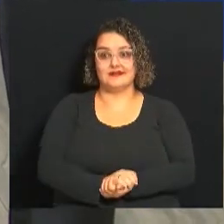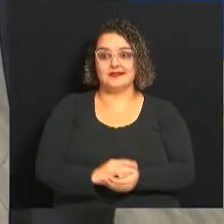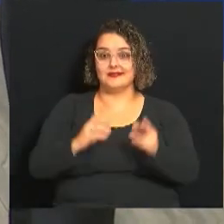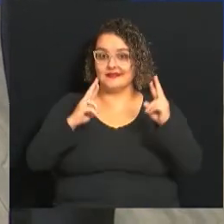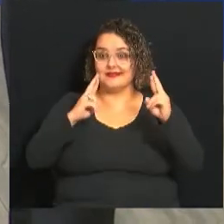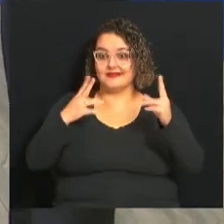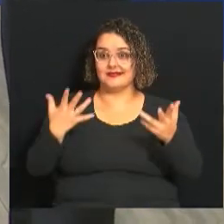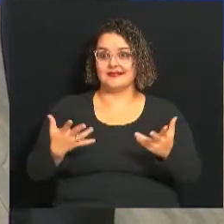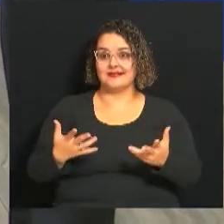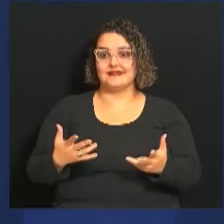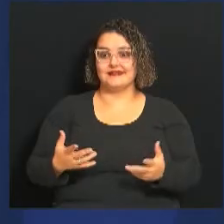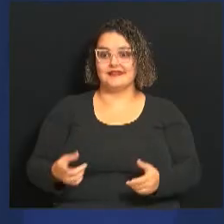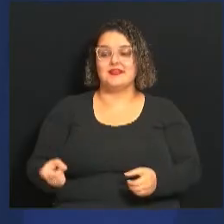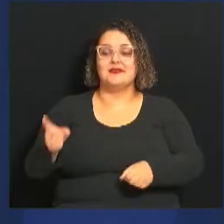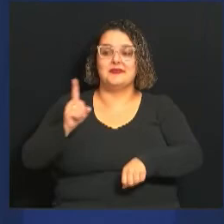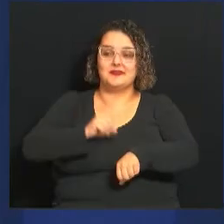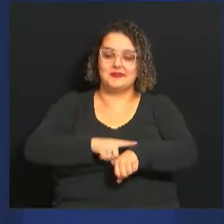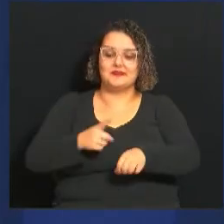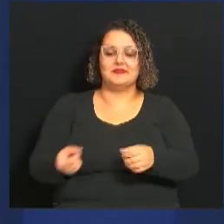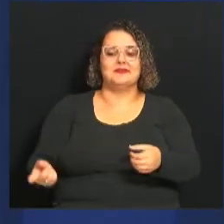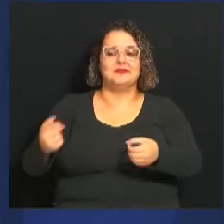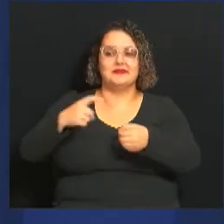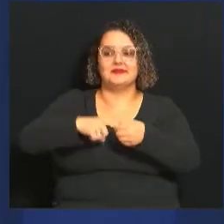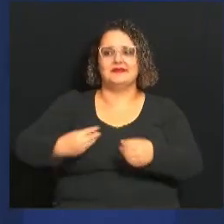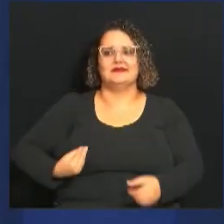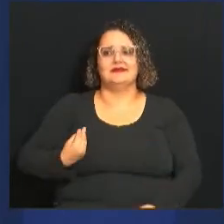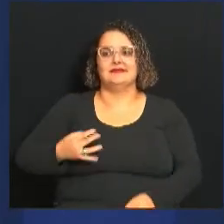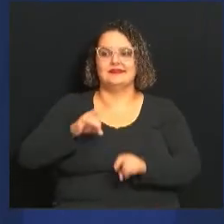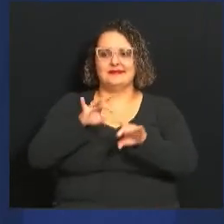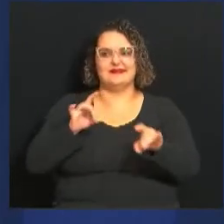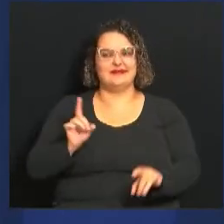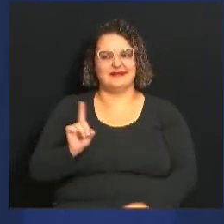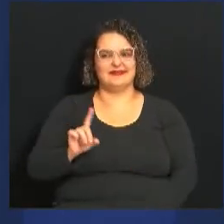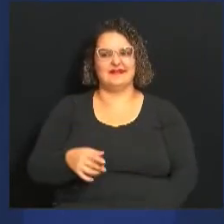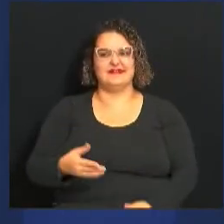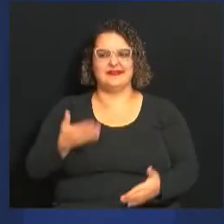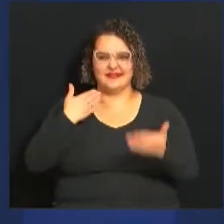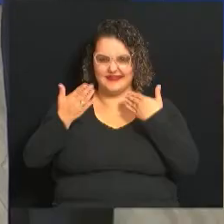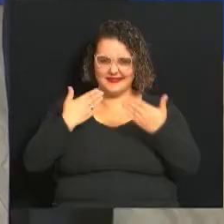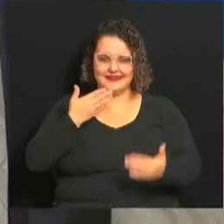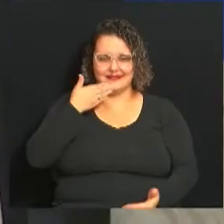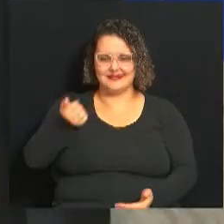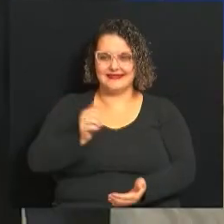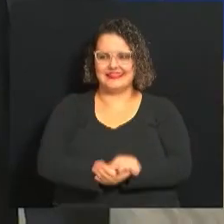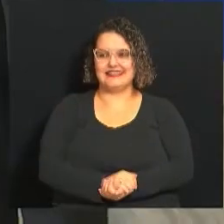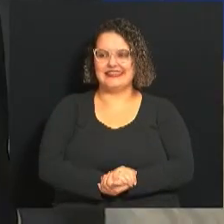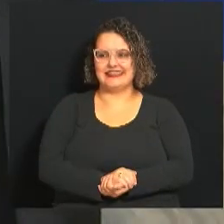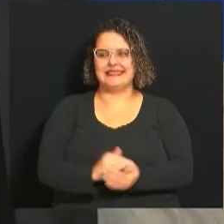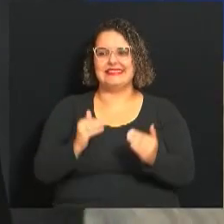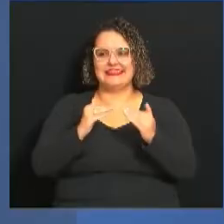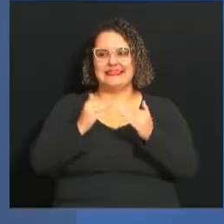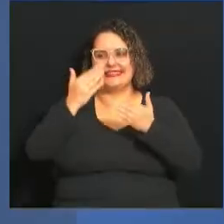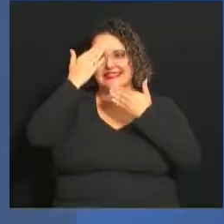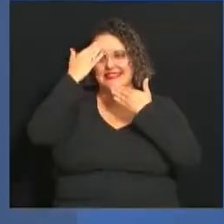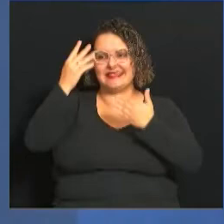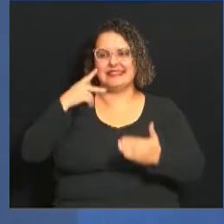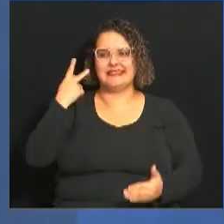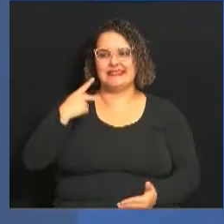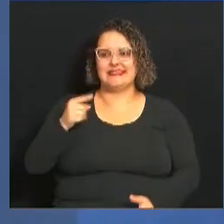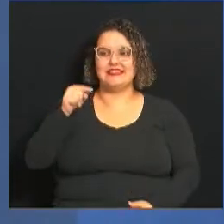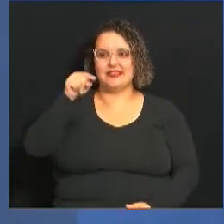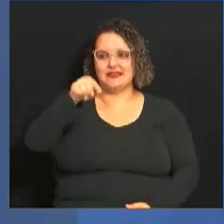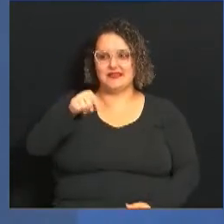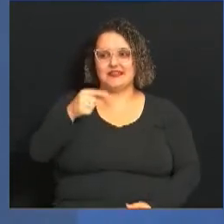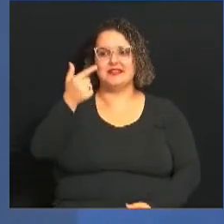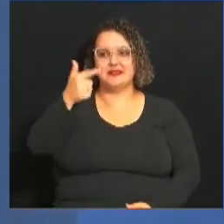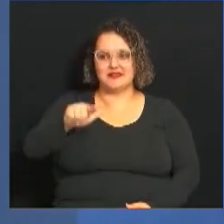gente não vê a hora de voltar ao presencial, esse negócio de virtual não dá não, é melhor um tete-a-tete. Tá certo, então, obrigada, vereadora, e você